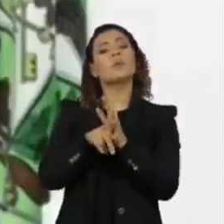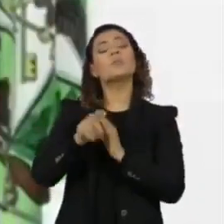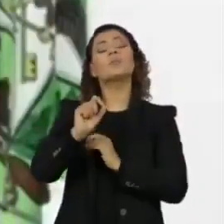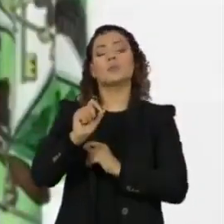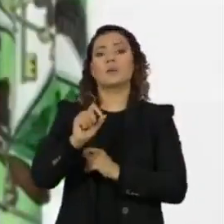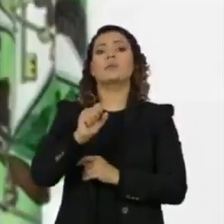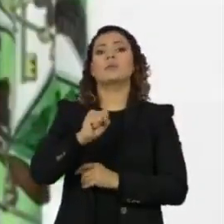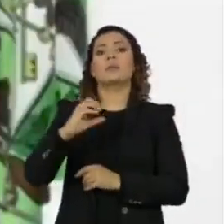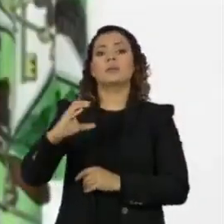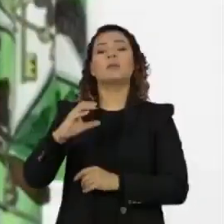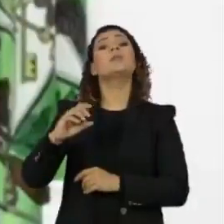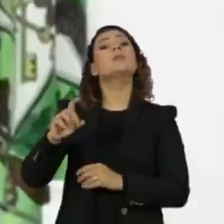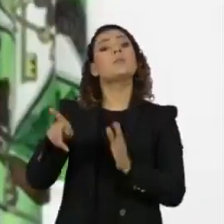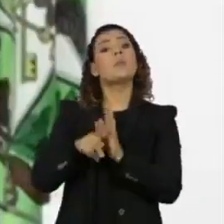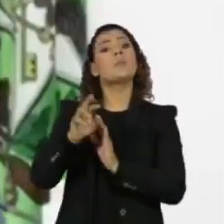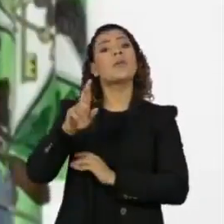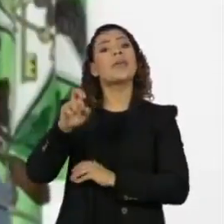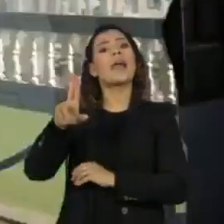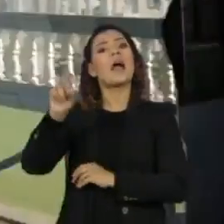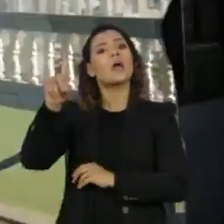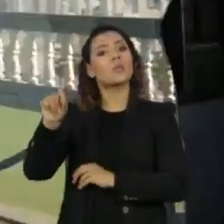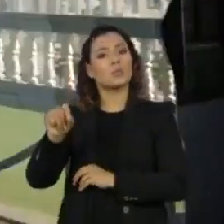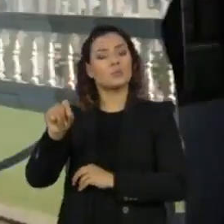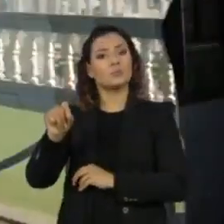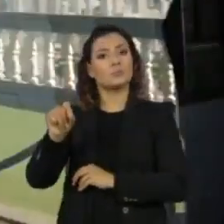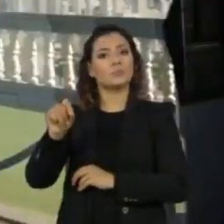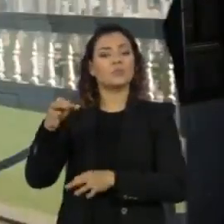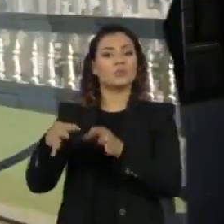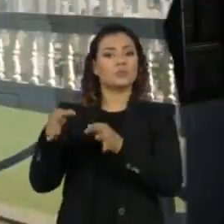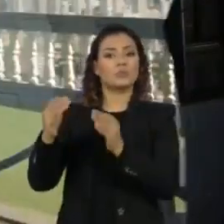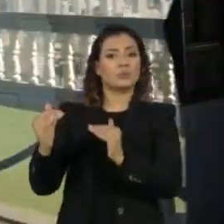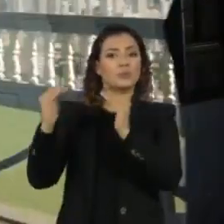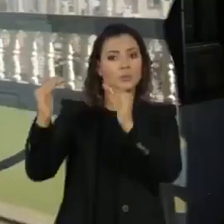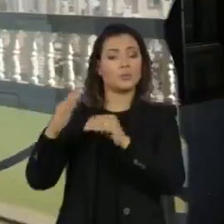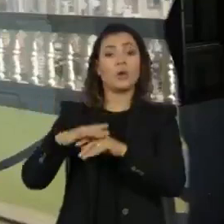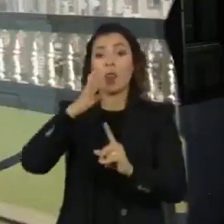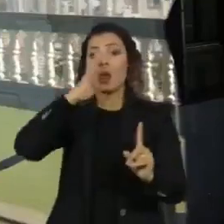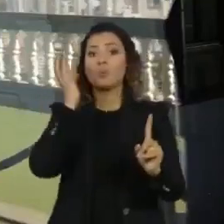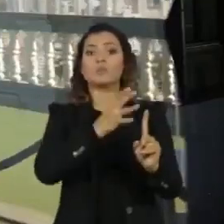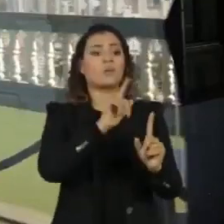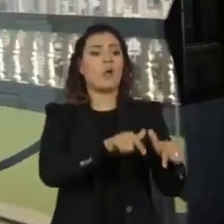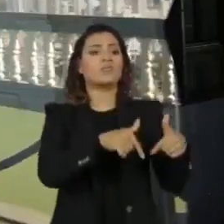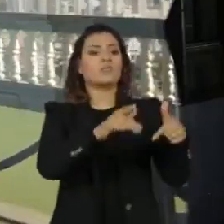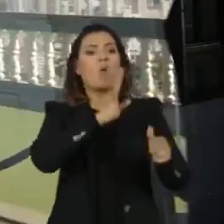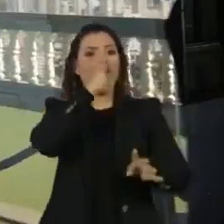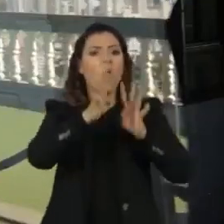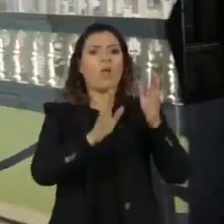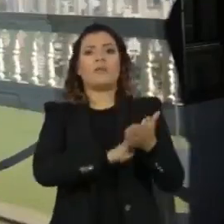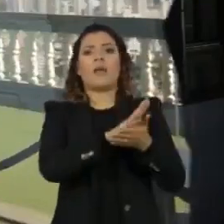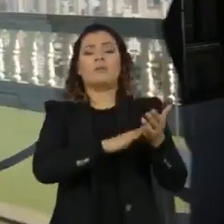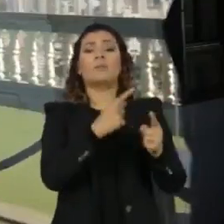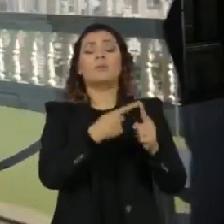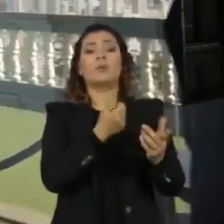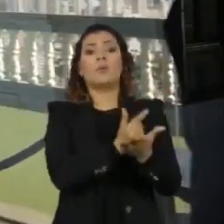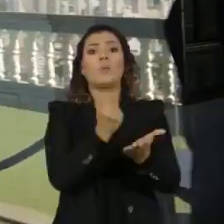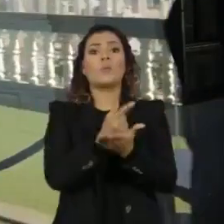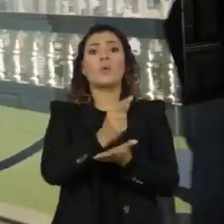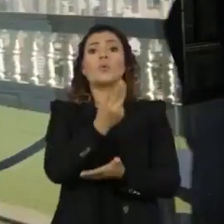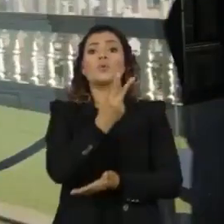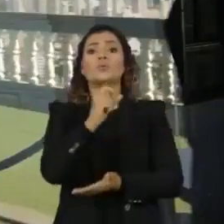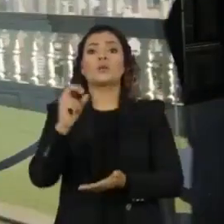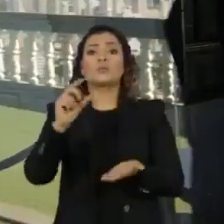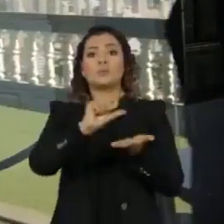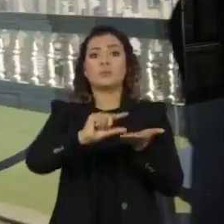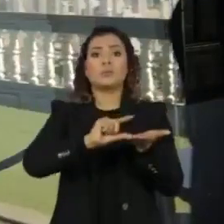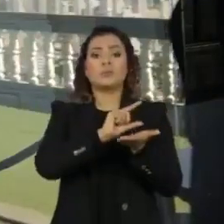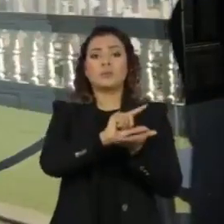Santa Catarina, desembargador Ricardo Rosler. Moisés é acusado de crime de responsabilidade pela compra de 200